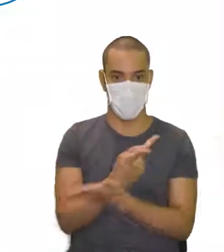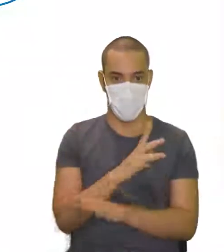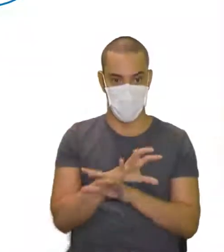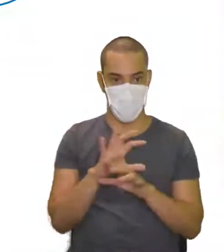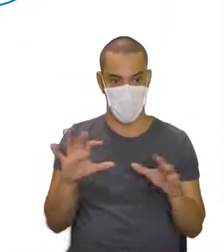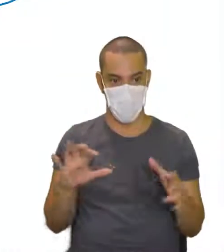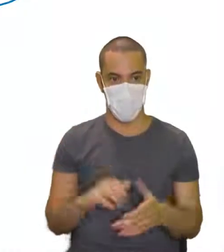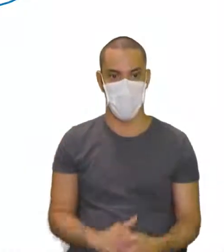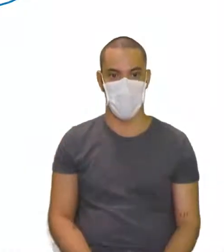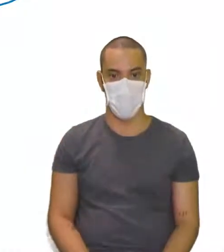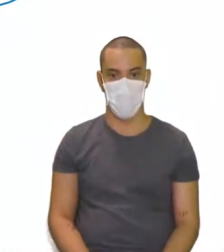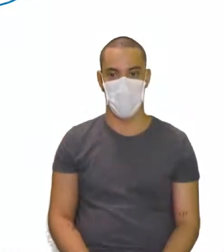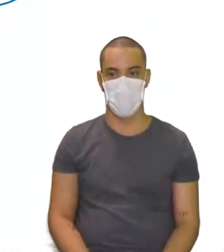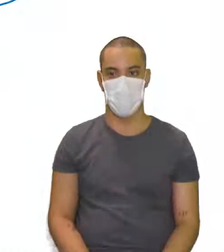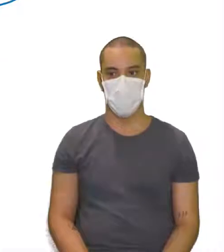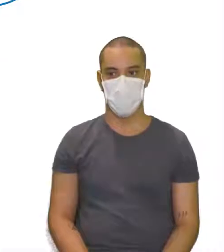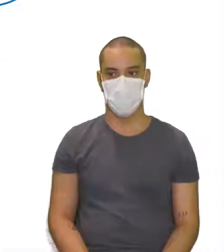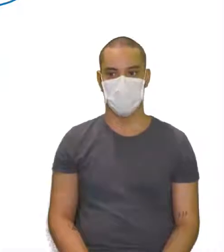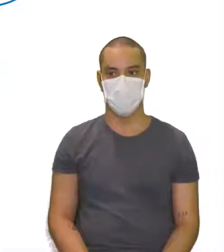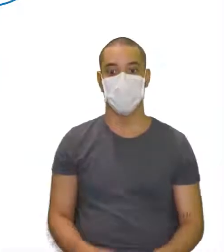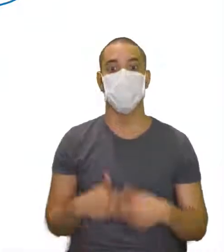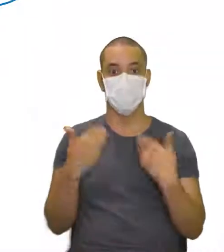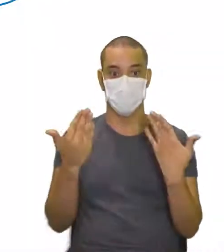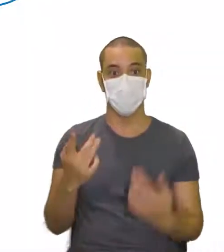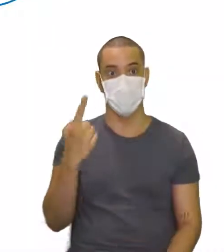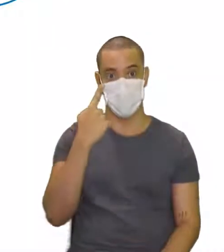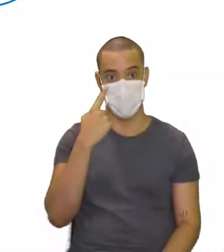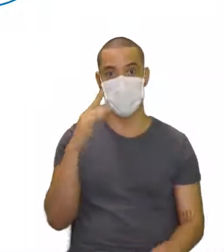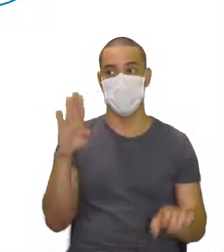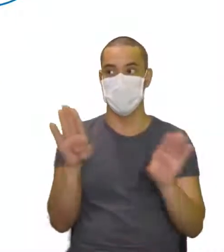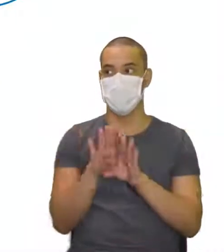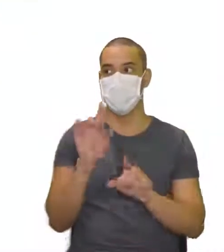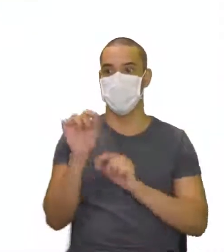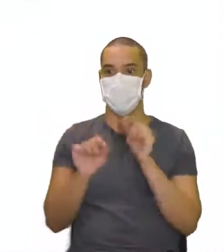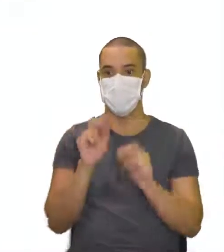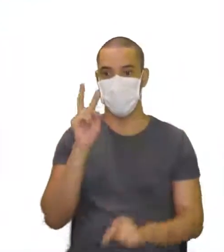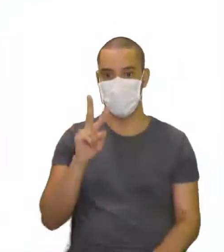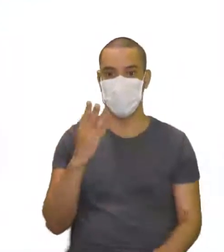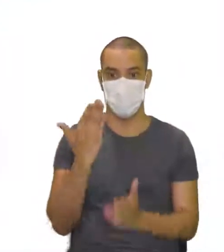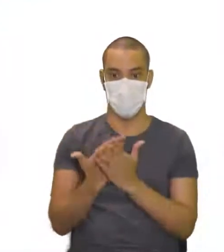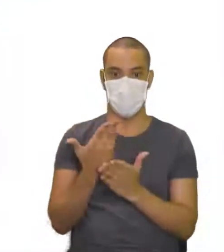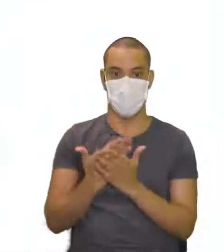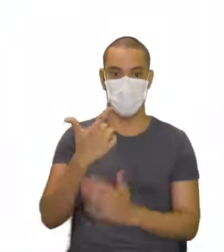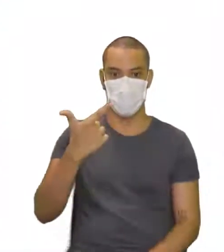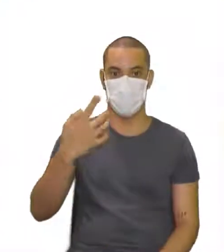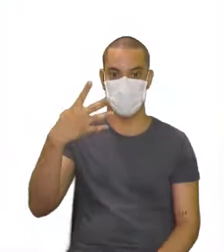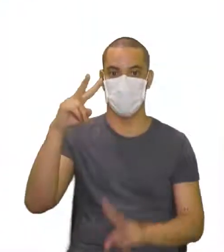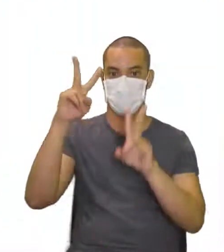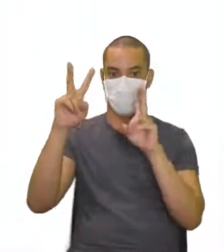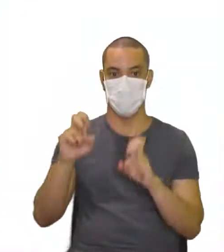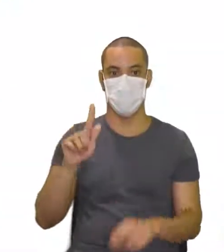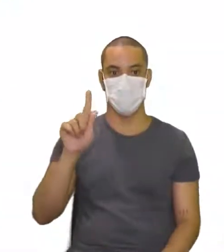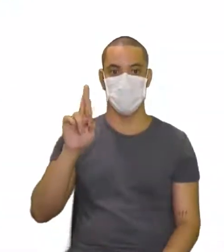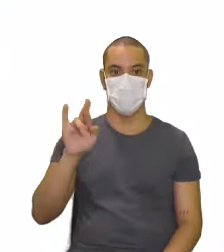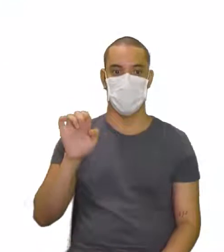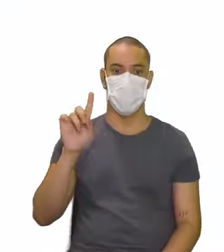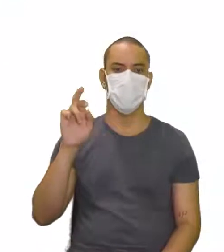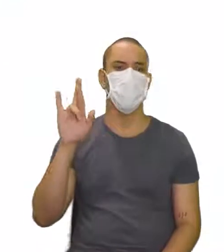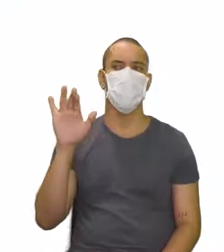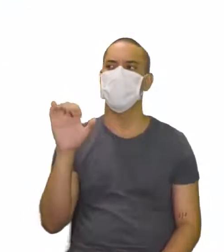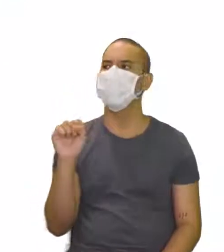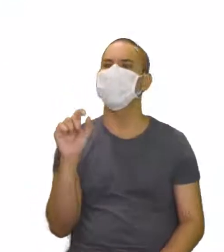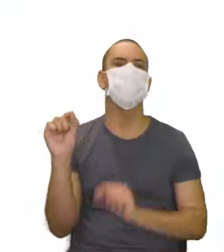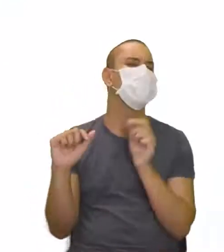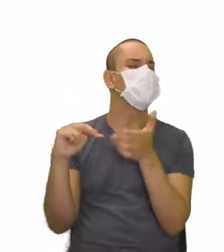ali, tá? Vamos ver também, pessoal, que nós vimos lá na aula 24 a respeito de gerador. Professor, o que